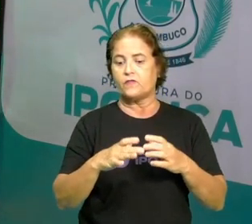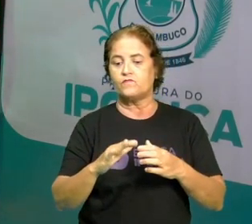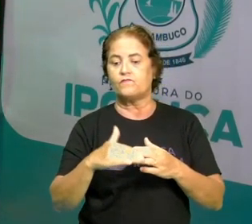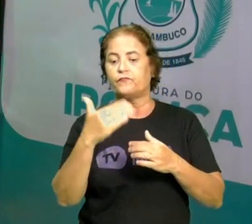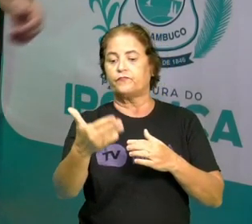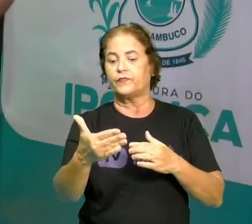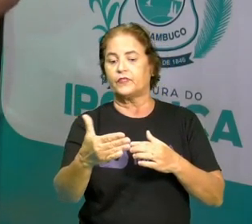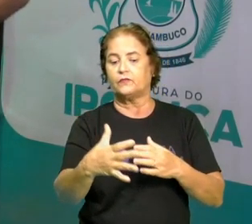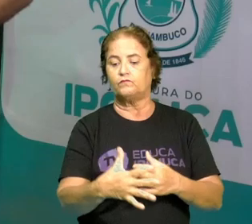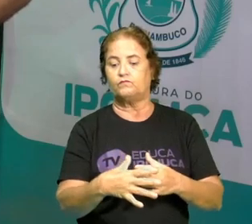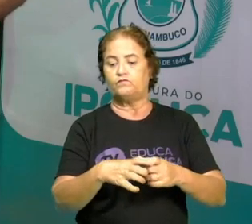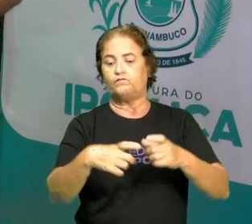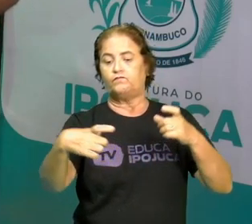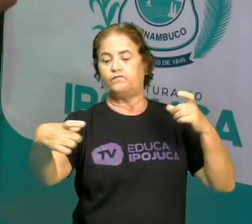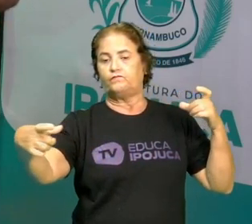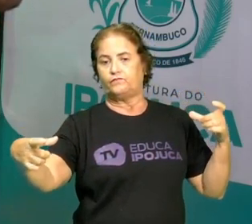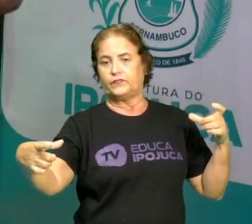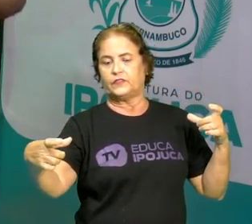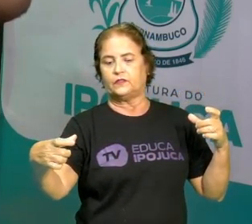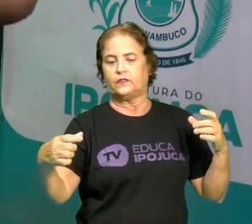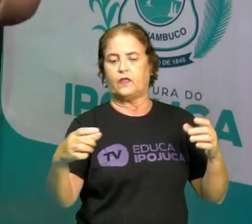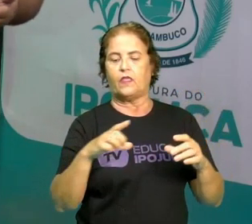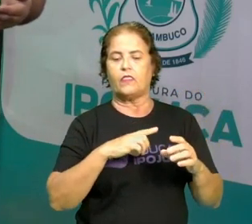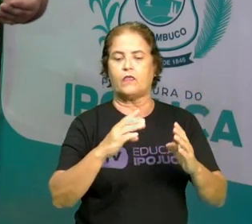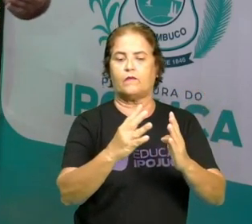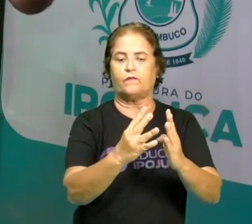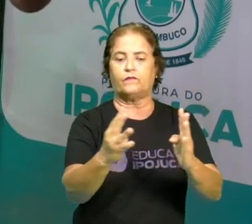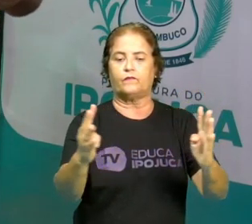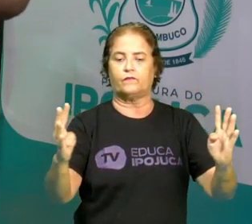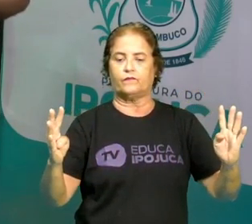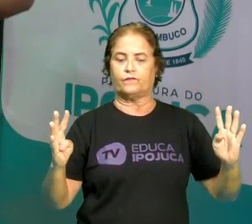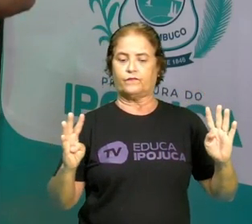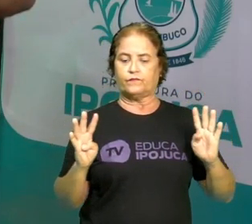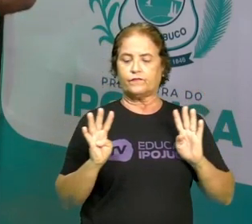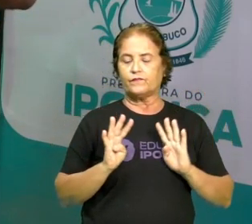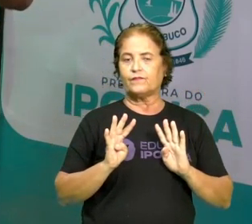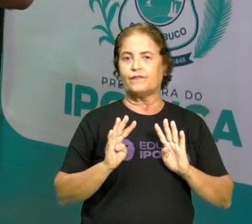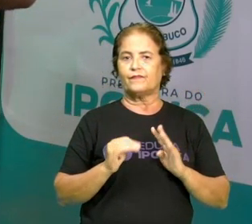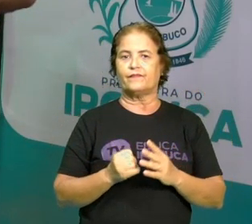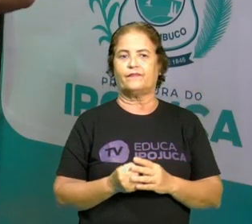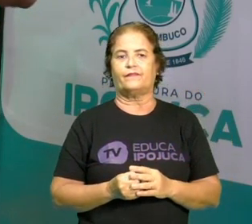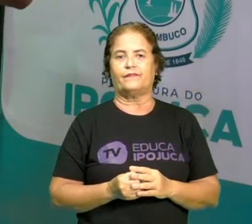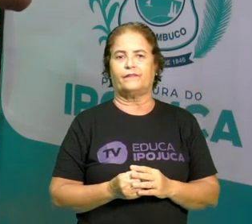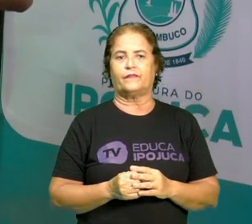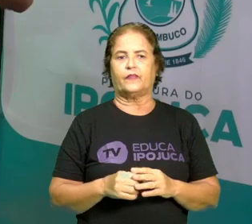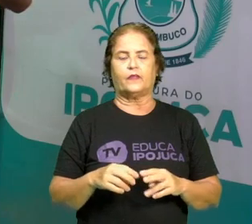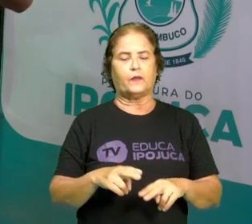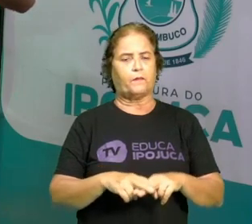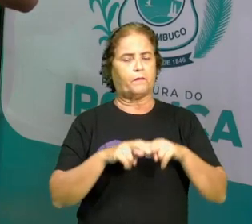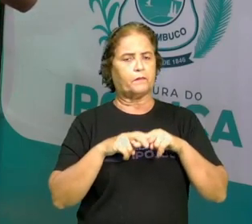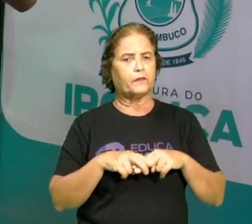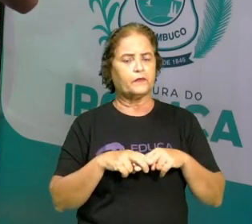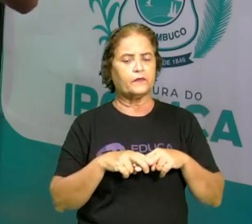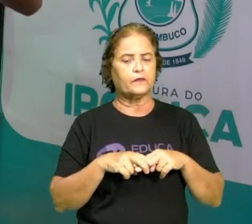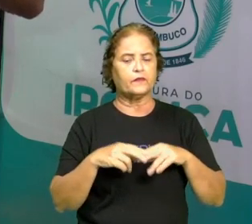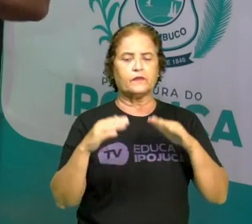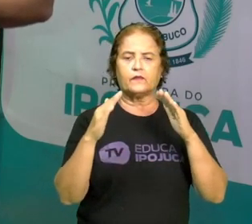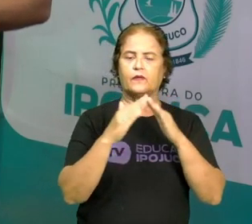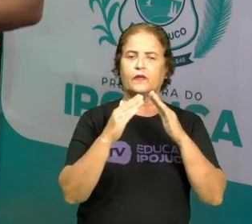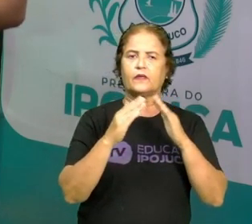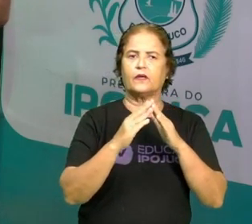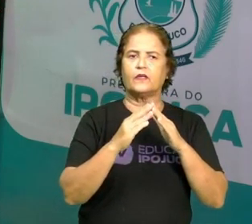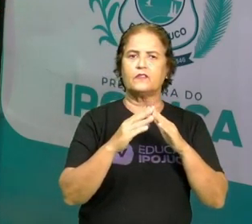grande. E uma cerca, um cercado ao redor. Portanto, essa casa é mais